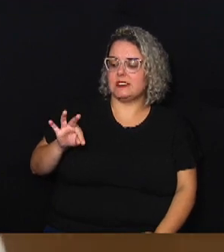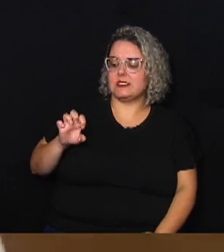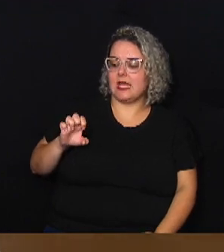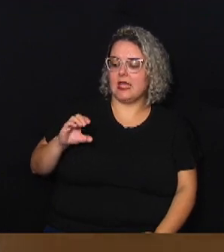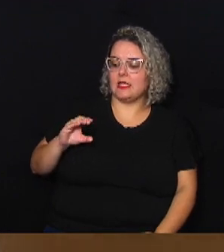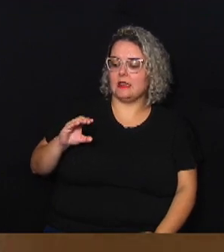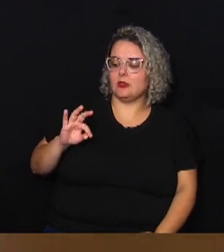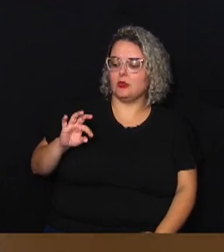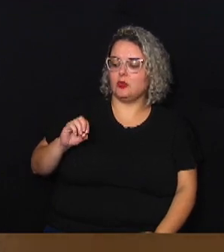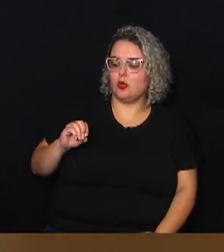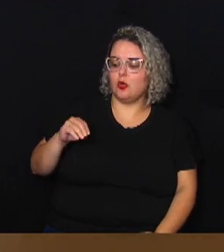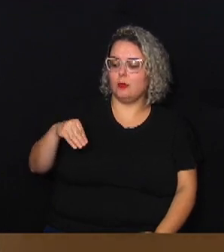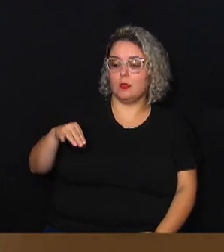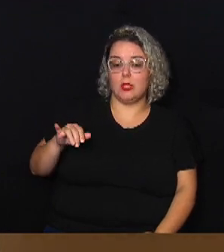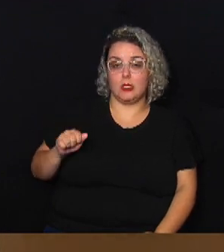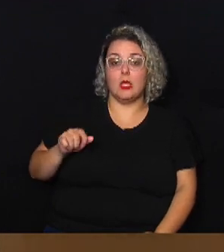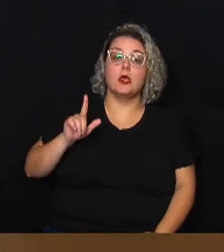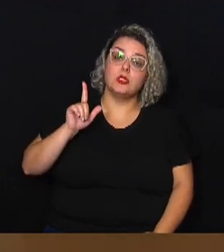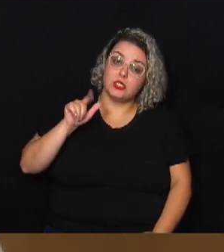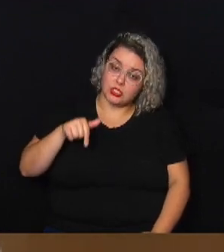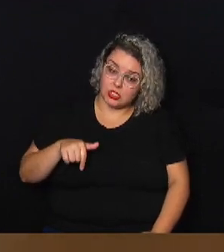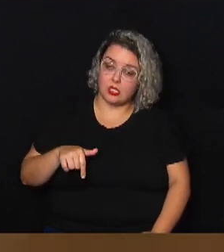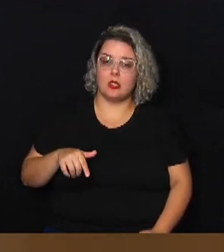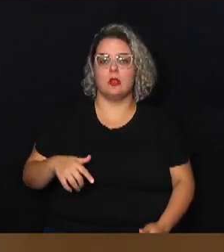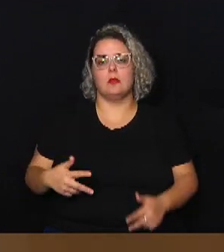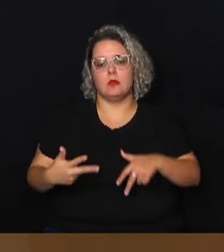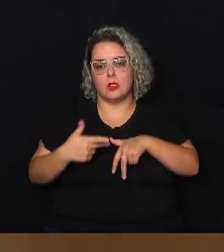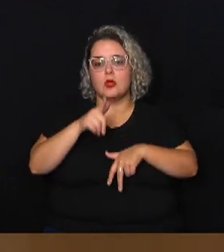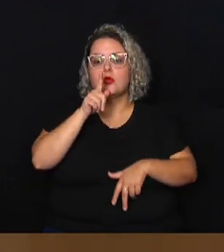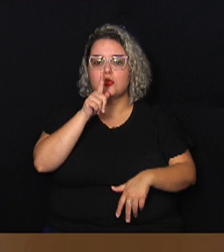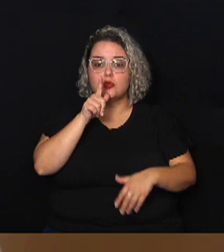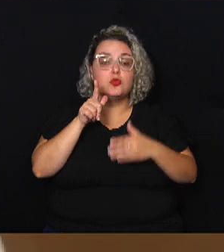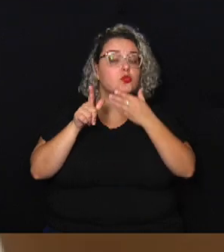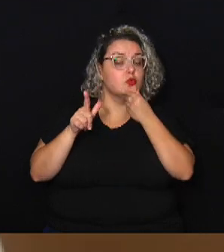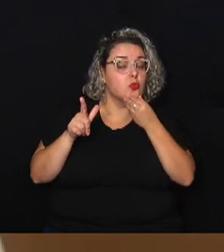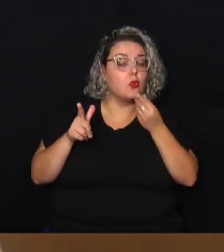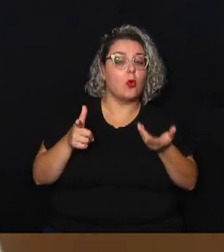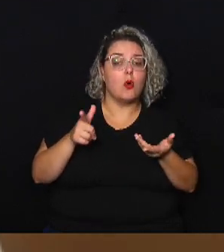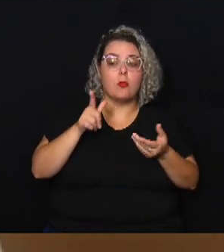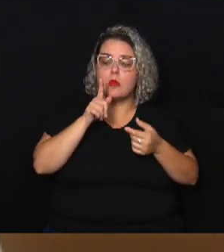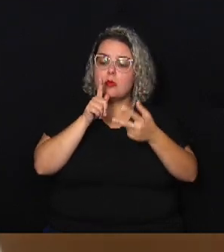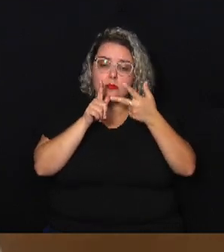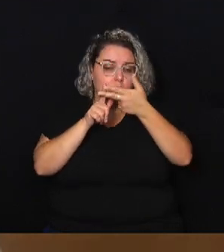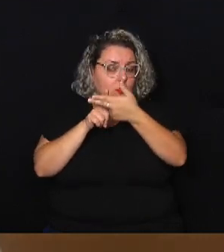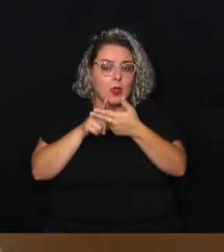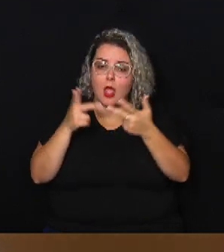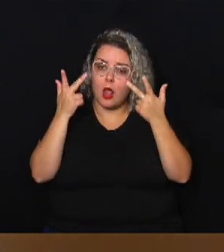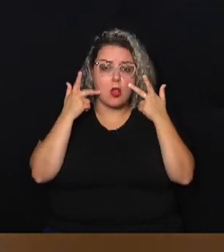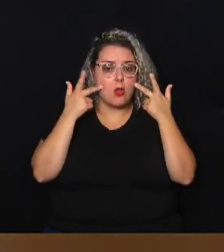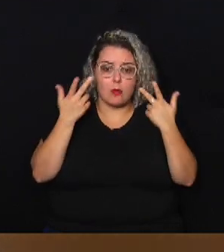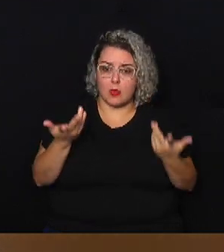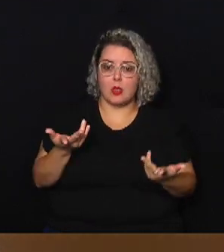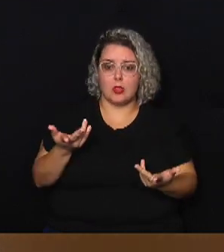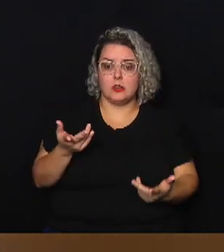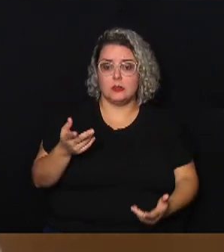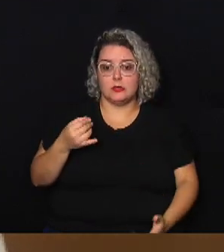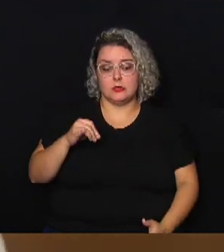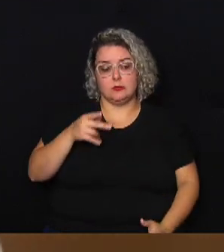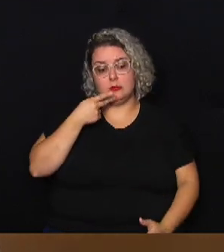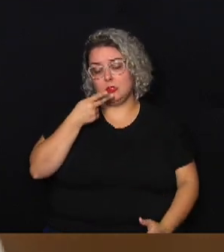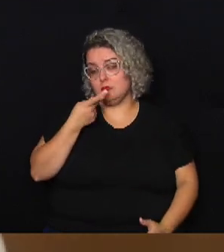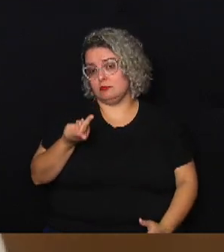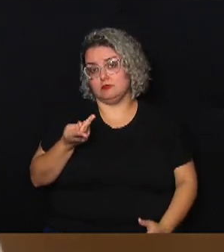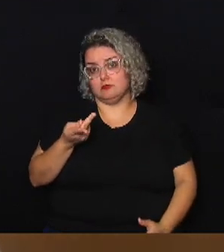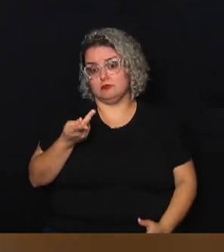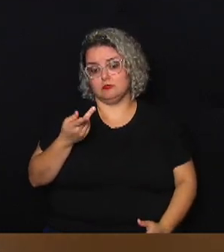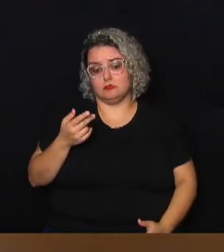cirurgia íntima, né, no homem, e é muito frequente. Então, se eu for falar em frequência, eu acho